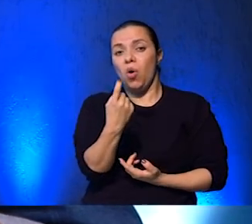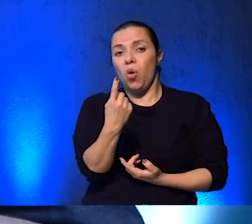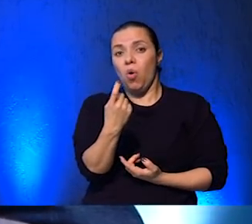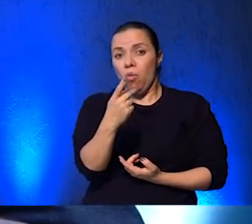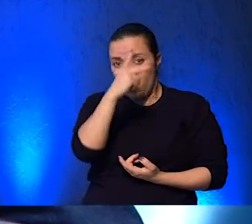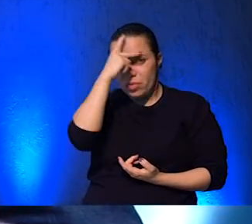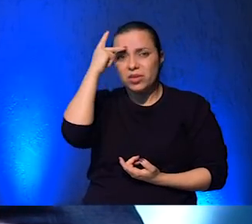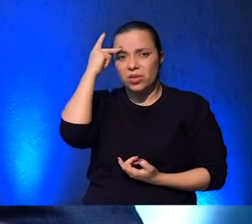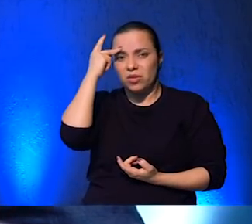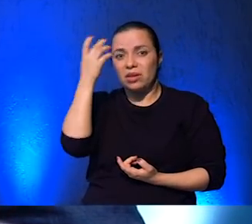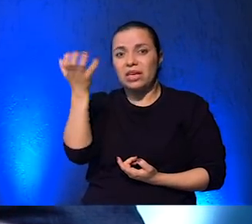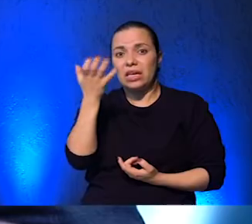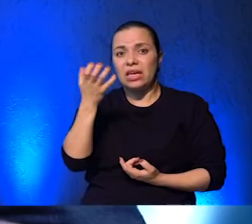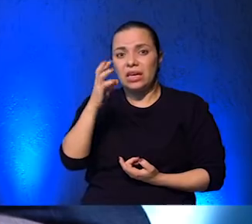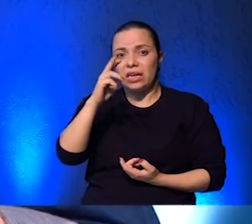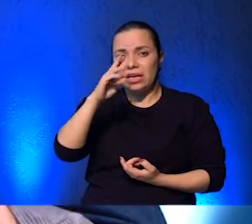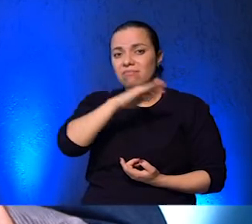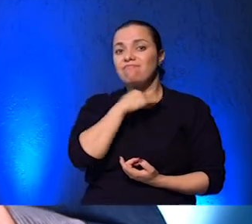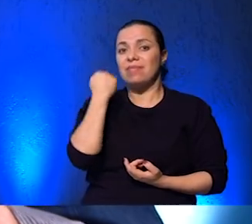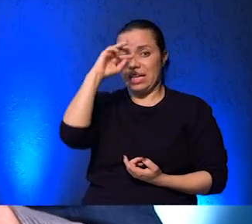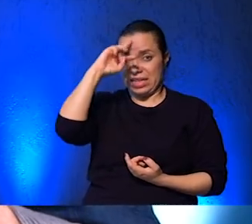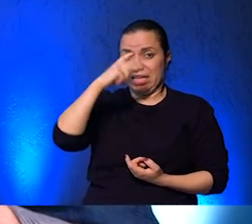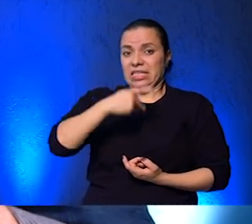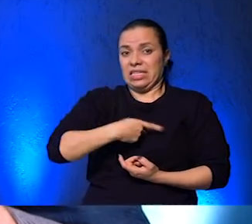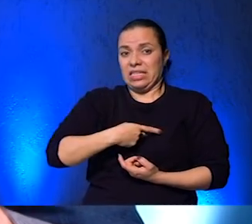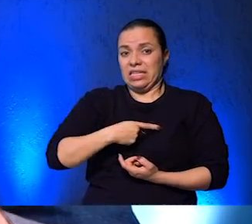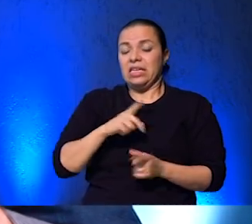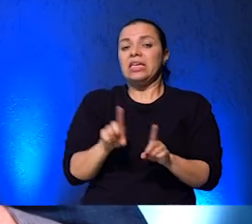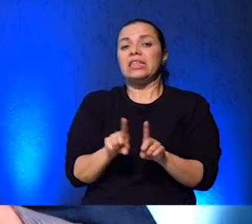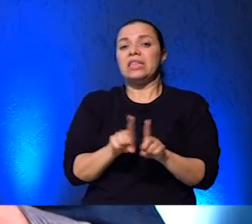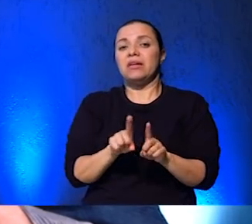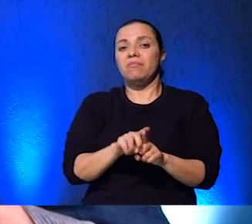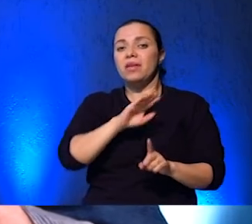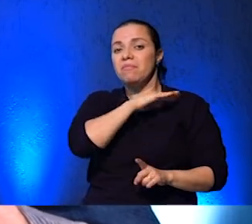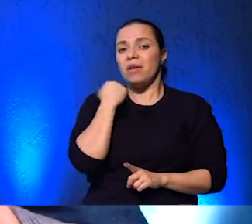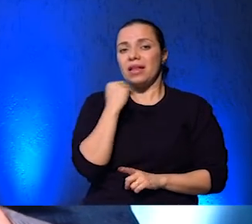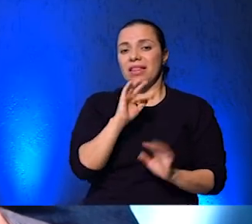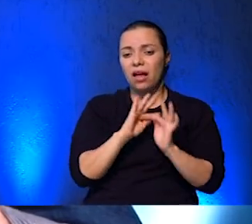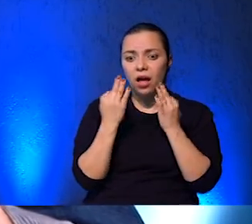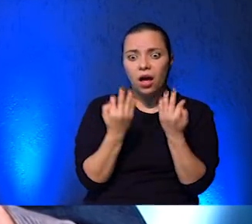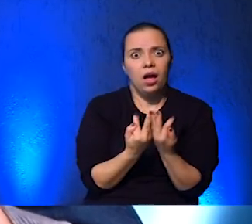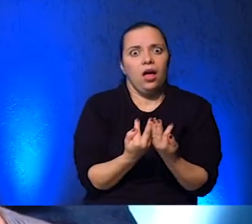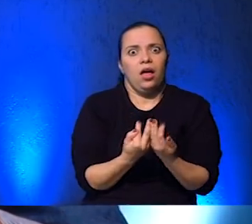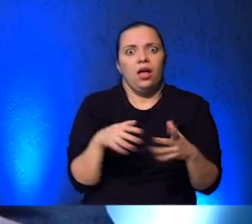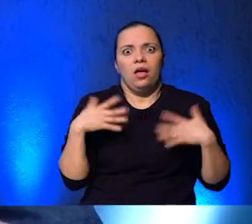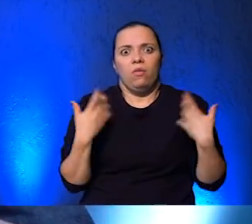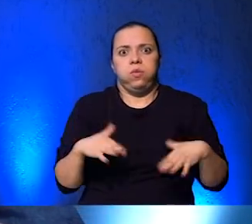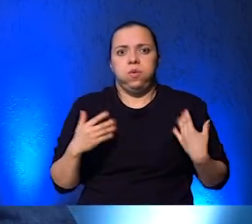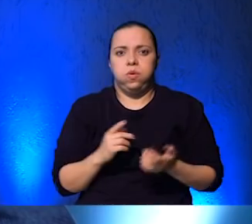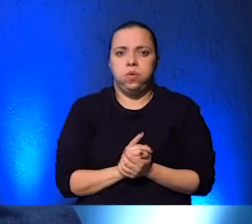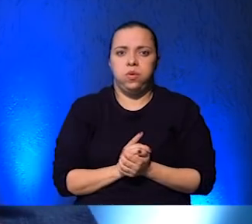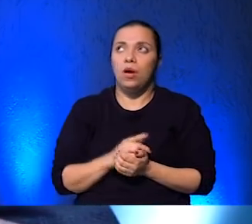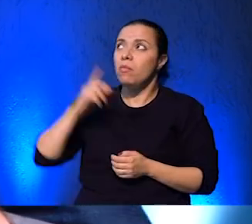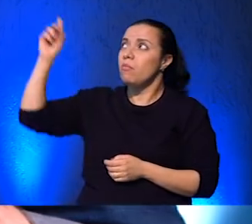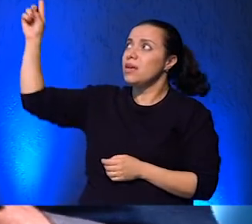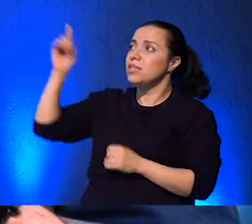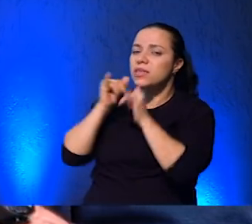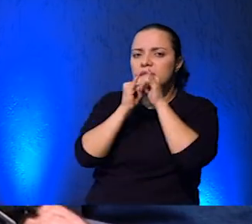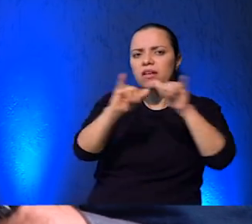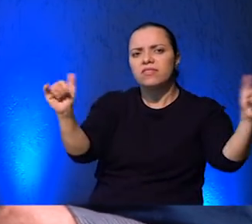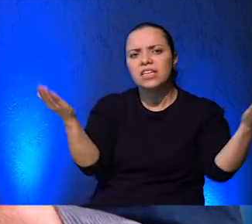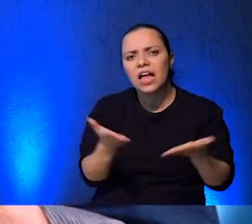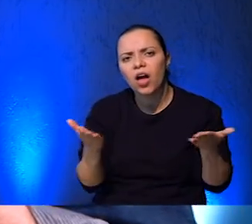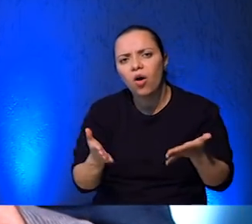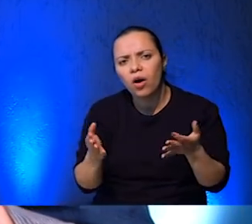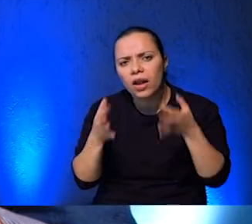matar sua família e o senhor está dizendo para você o que eu tenho para você a vida e não morte